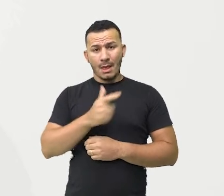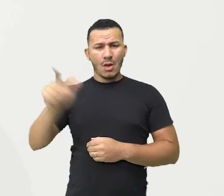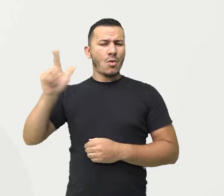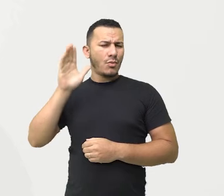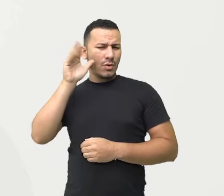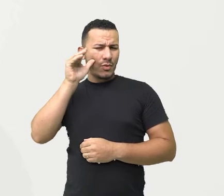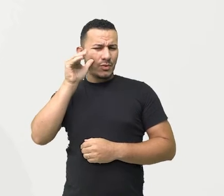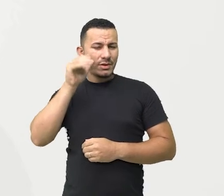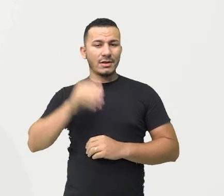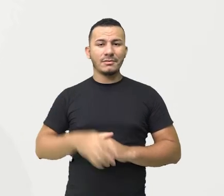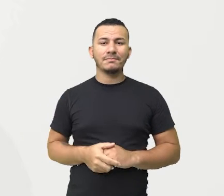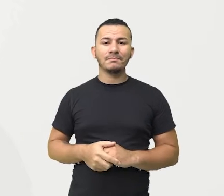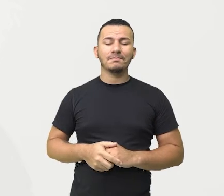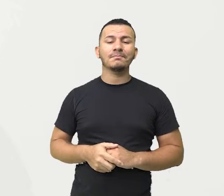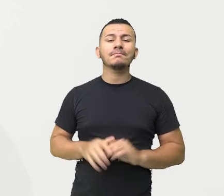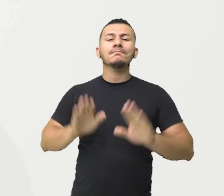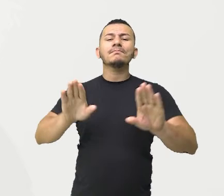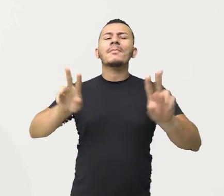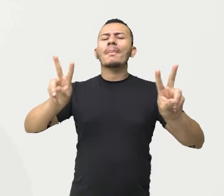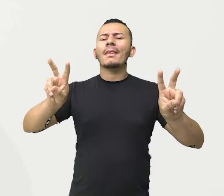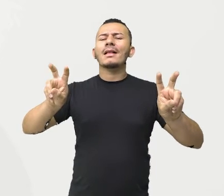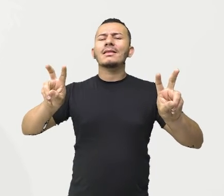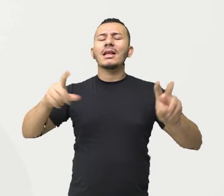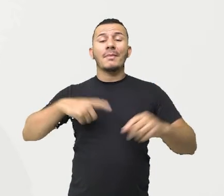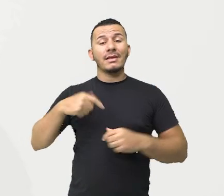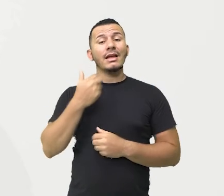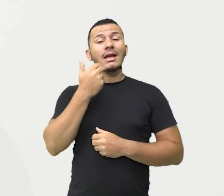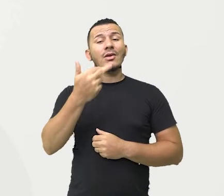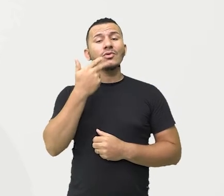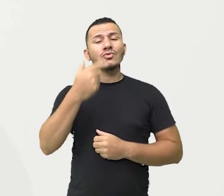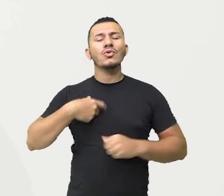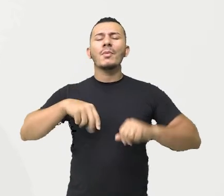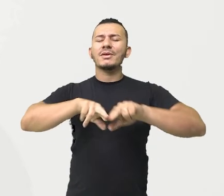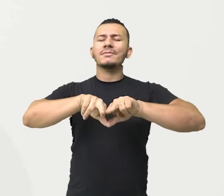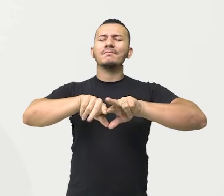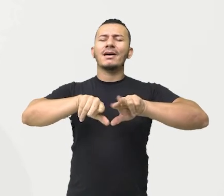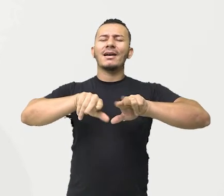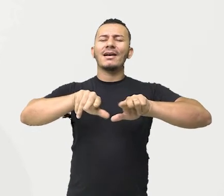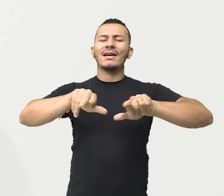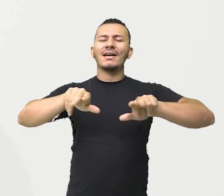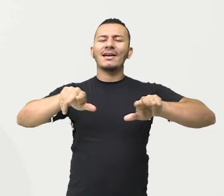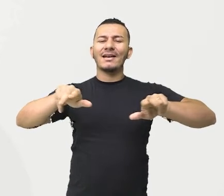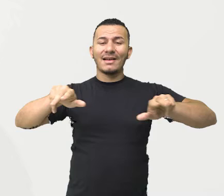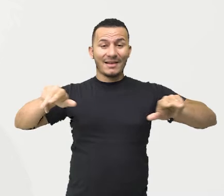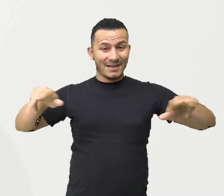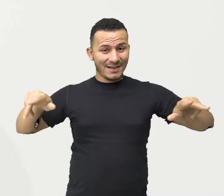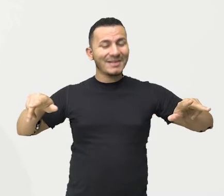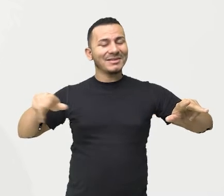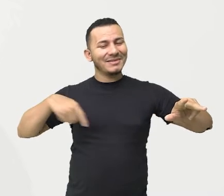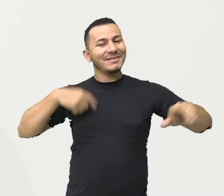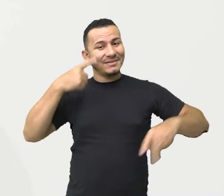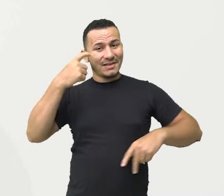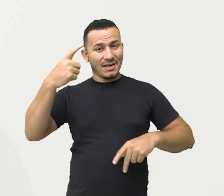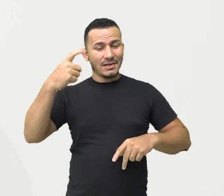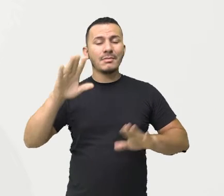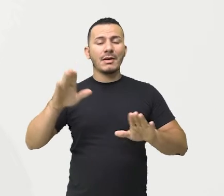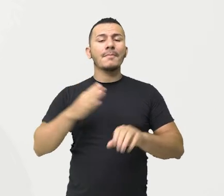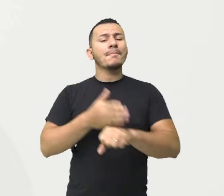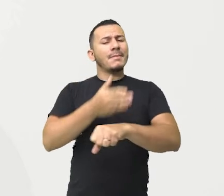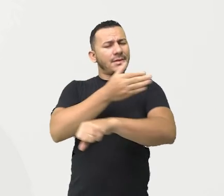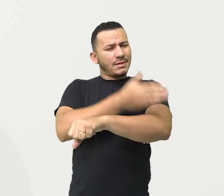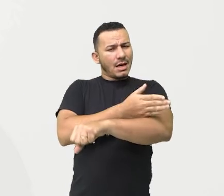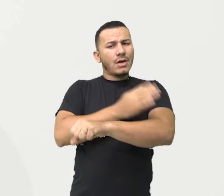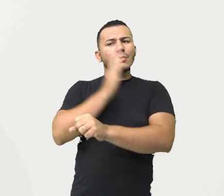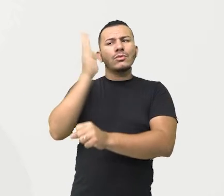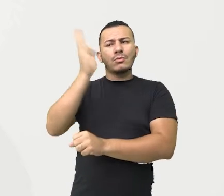Diversidade de idiomas. Gostei muito desse detalhe aqui, porque isso quer dizer muito para nós aqui, viu? Antes do descobrimento